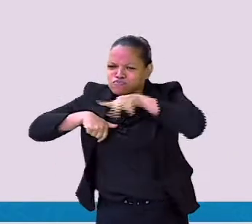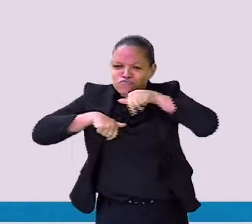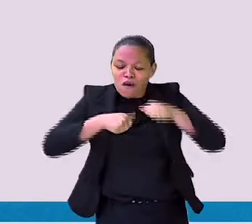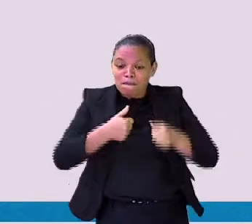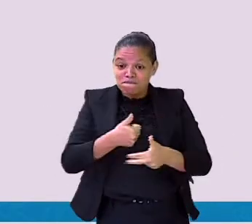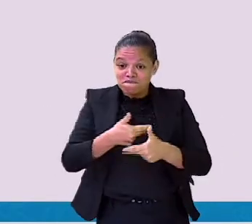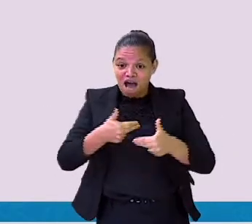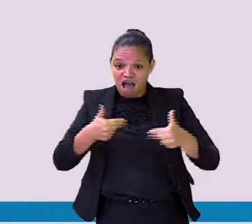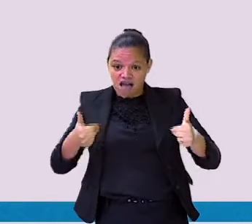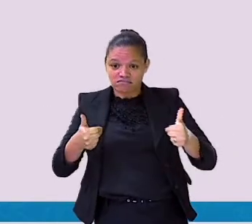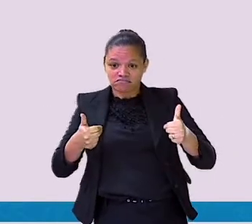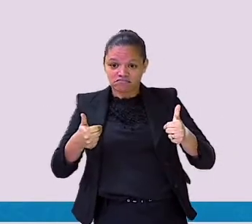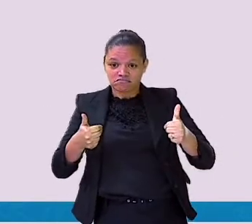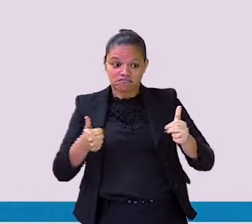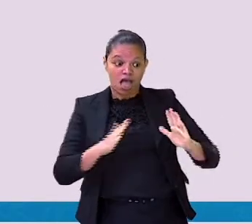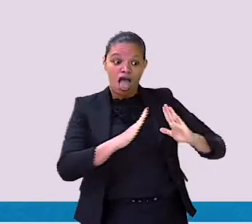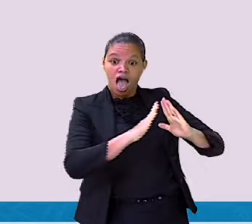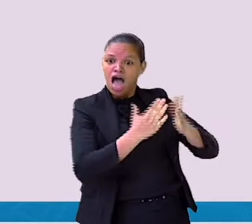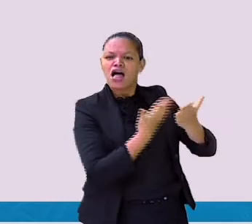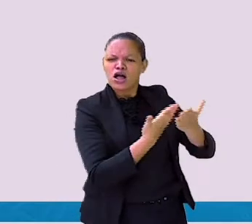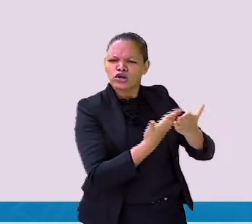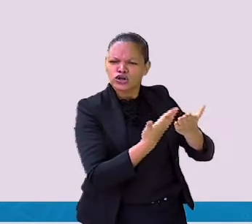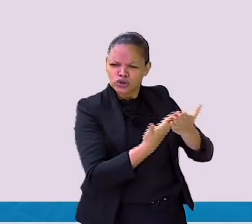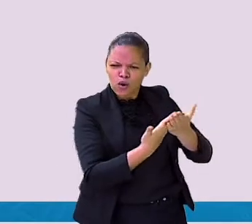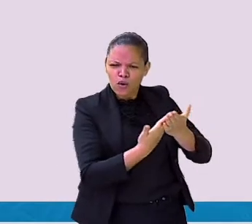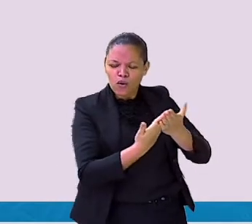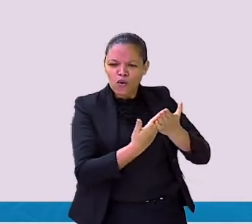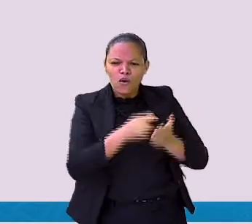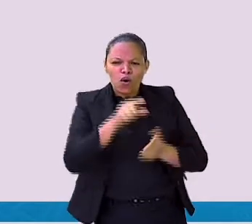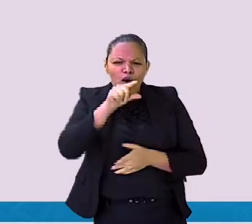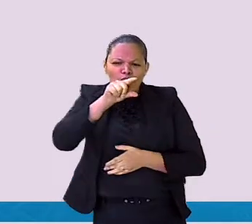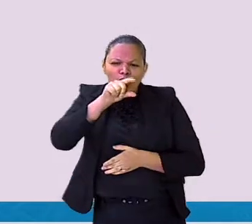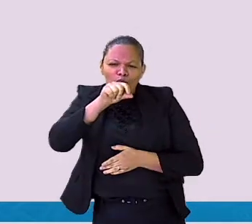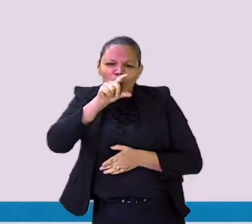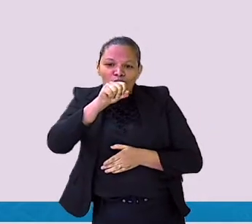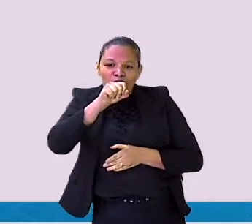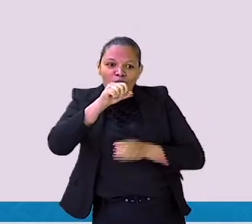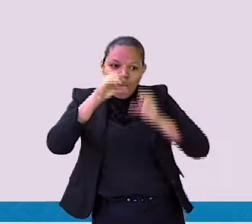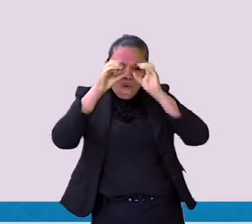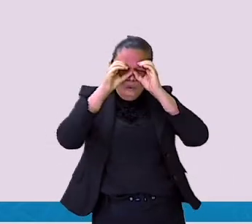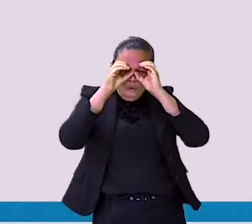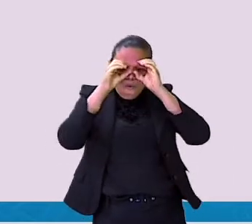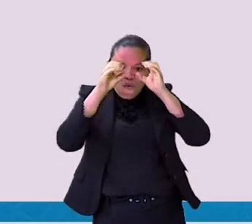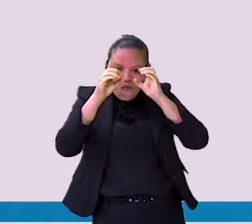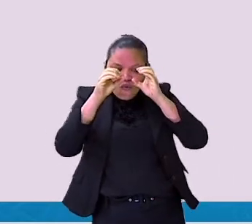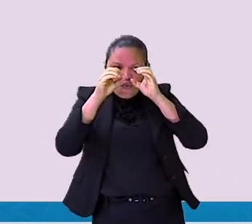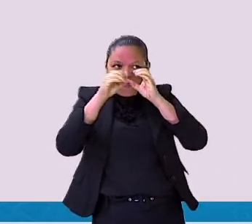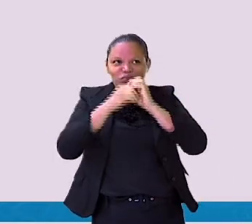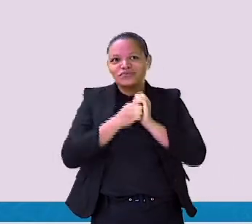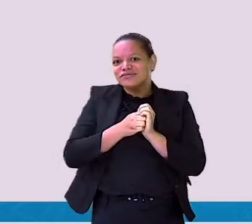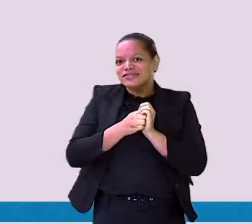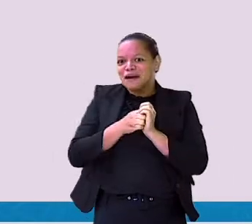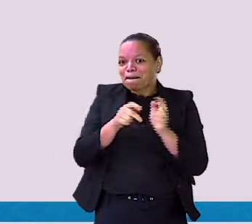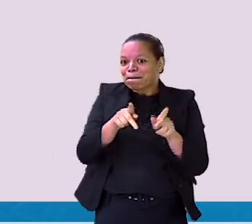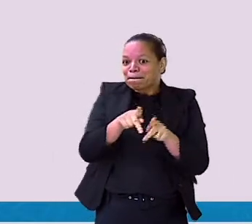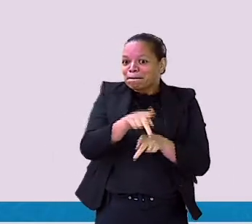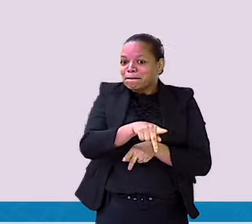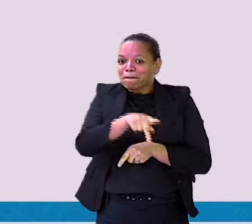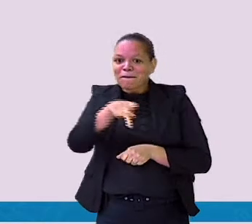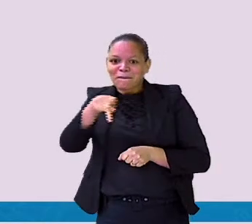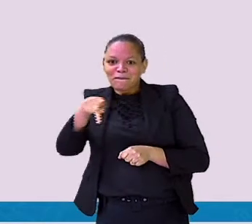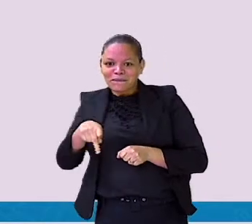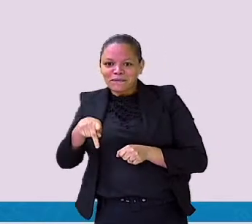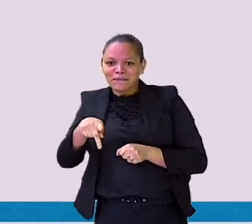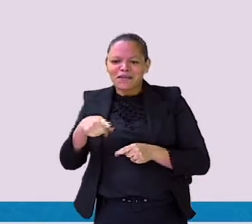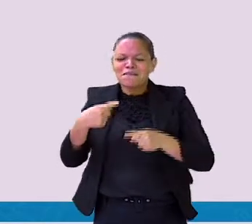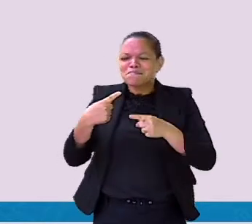da bicharada, Dona Corujinha, por ser muito sabida, é a professora. O burro ainda